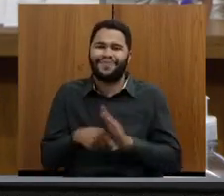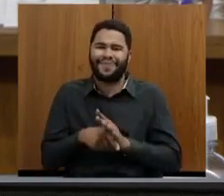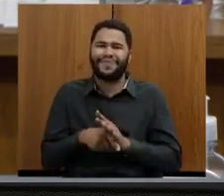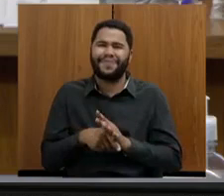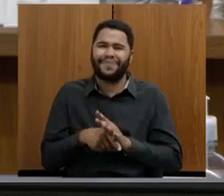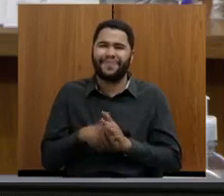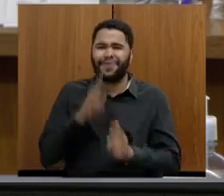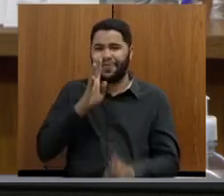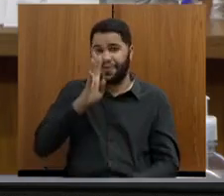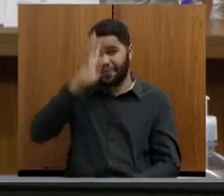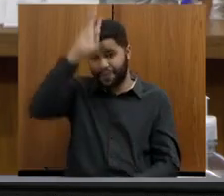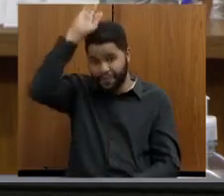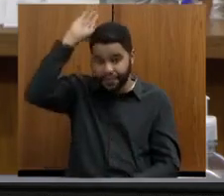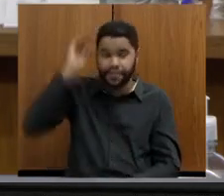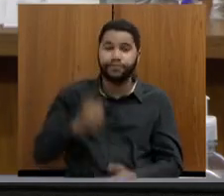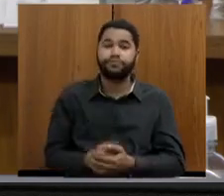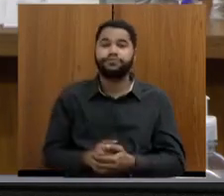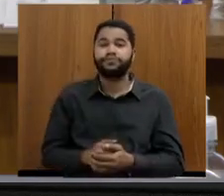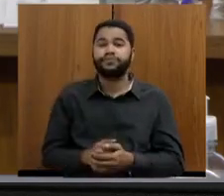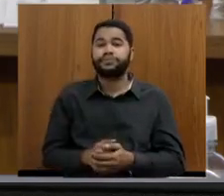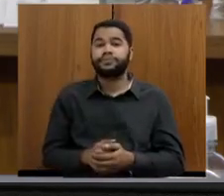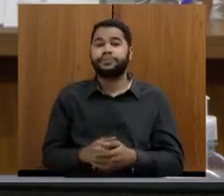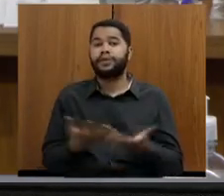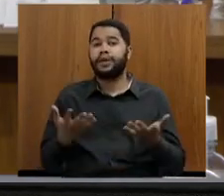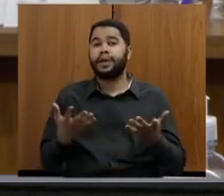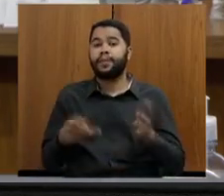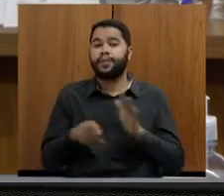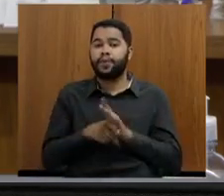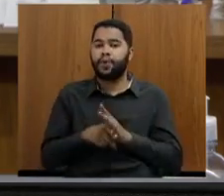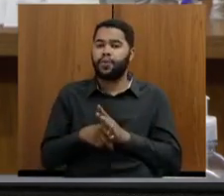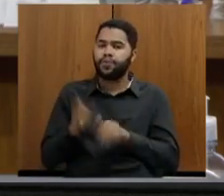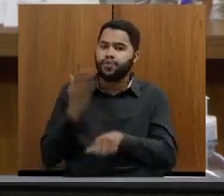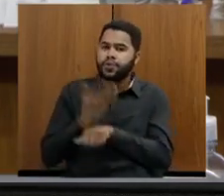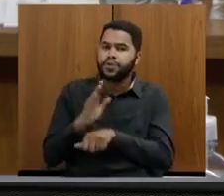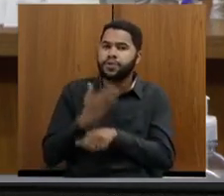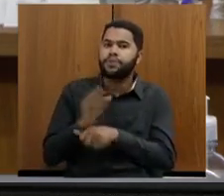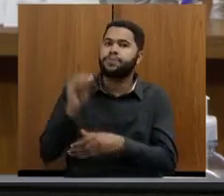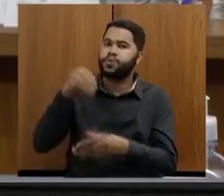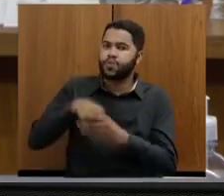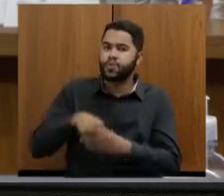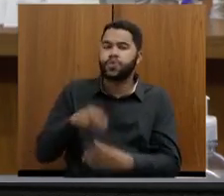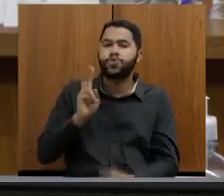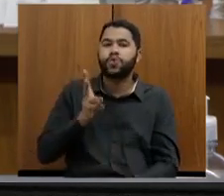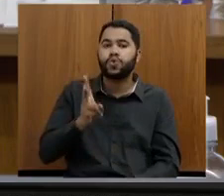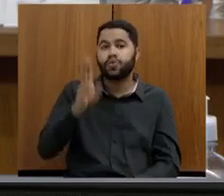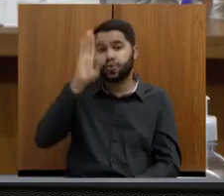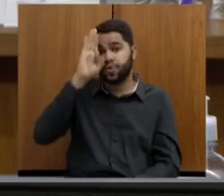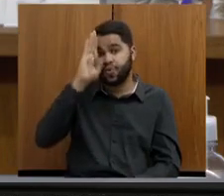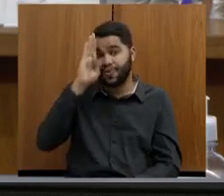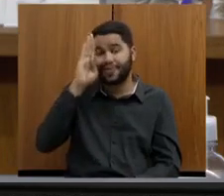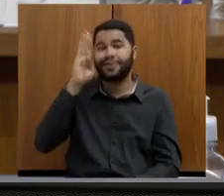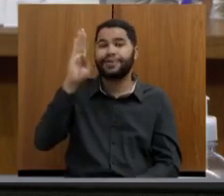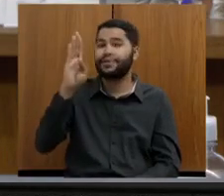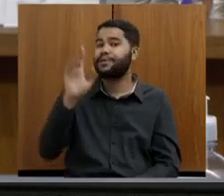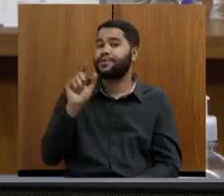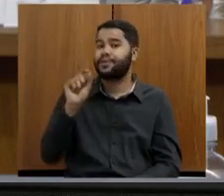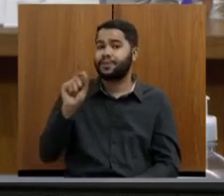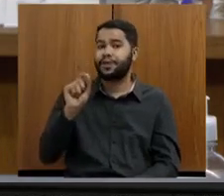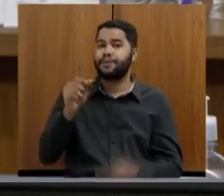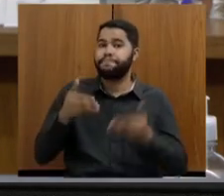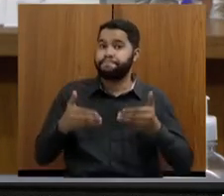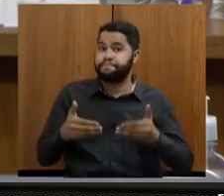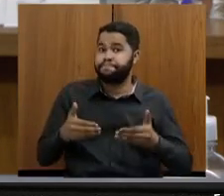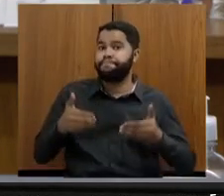Militares e no que se refere à capacitação interna ela continuou com destaques de